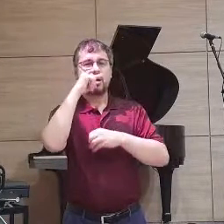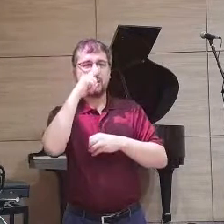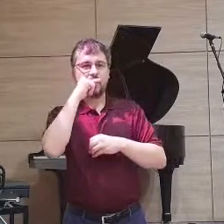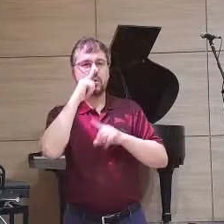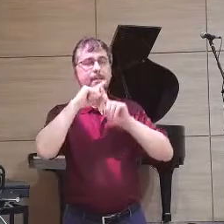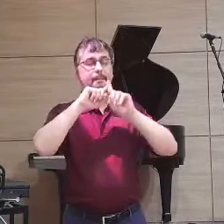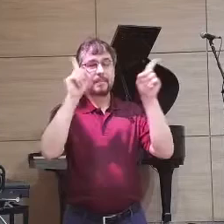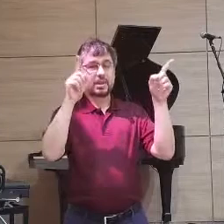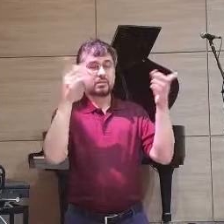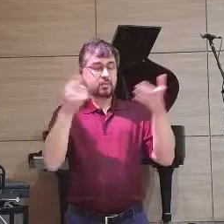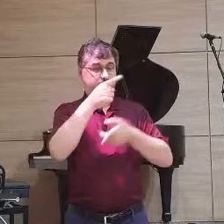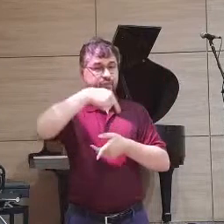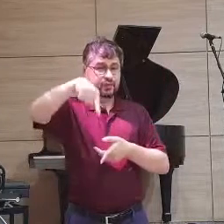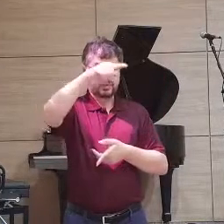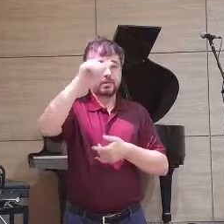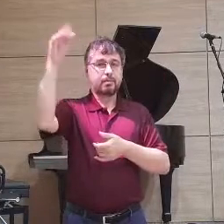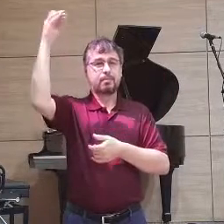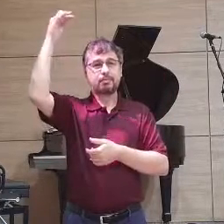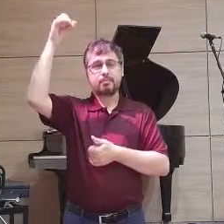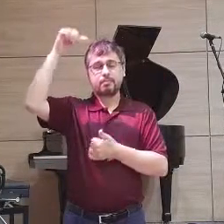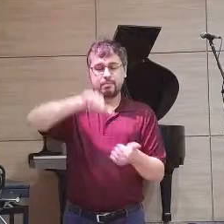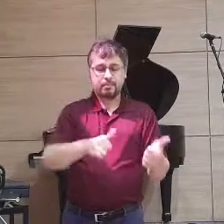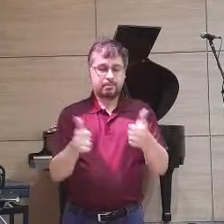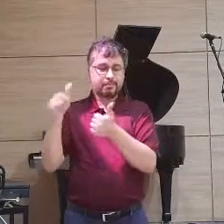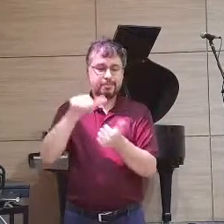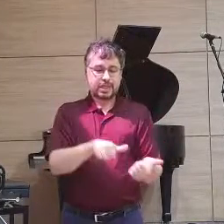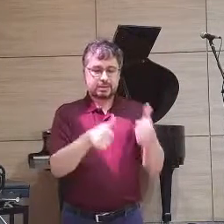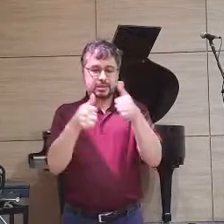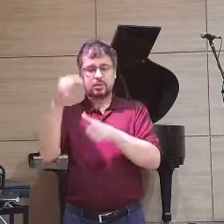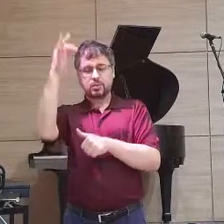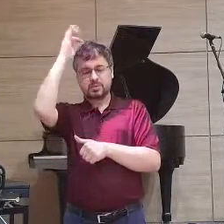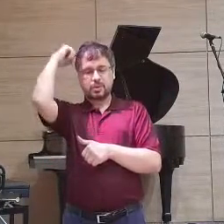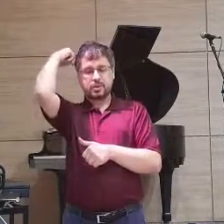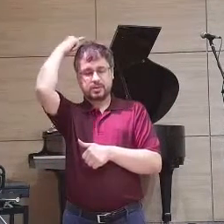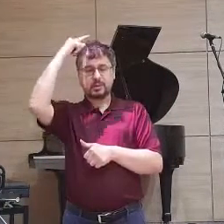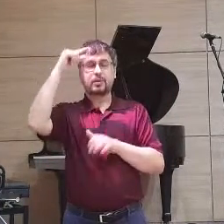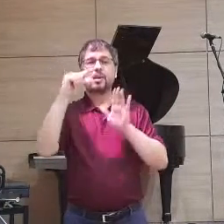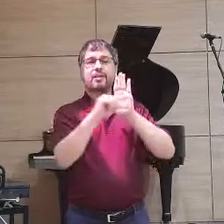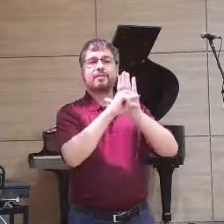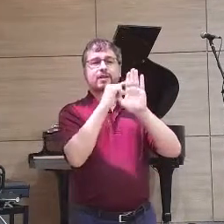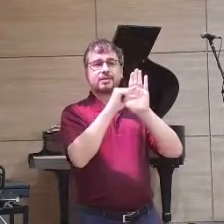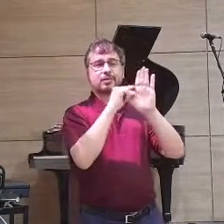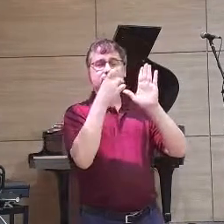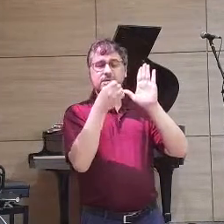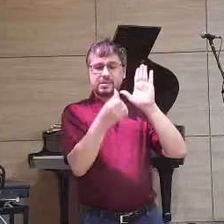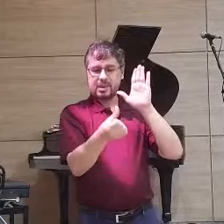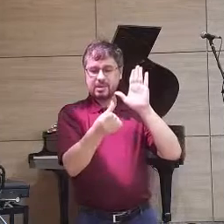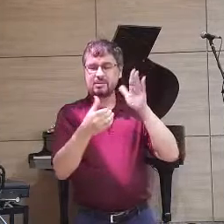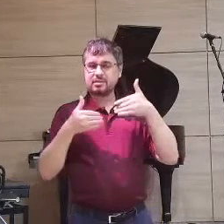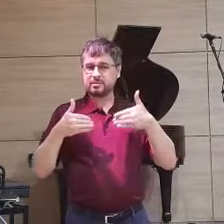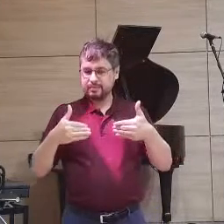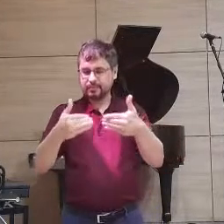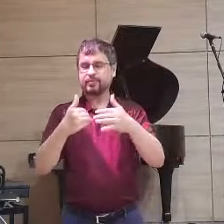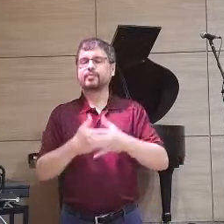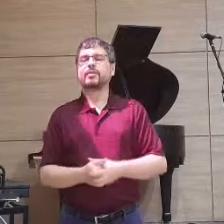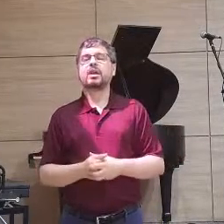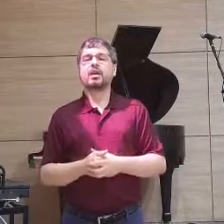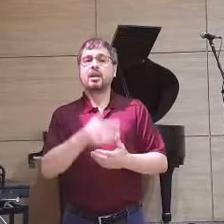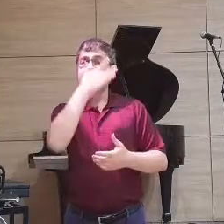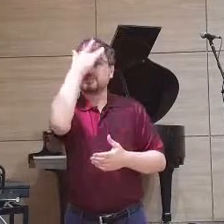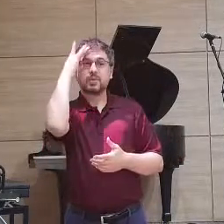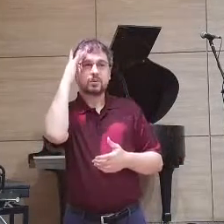foco da nossa análise aqui o Versículo 6 vai dizer aqueles que estavam reunidos e perguntaram-lhe